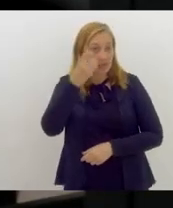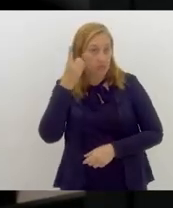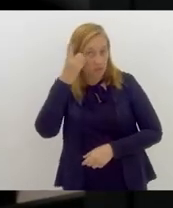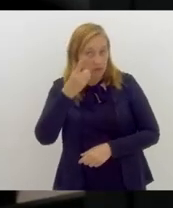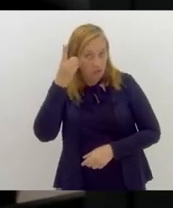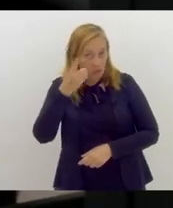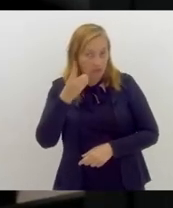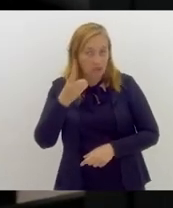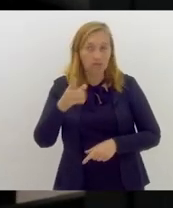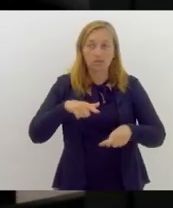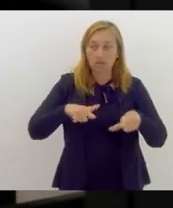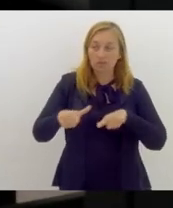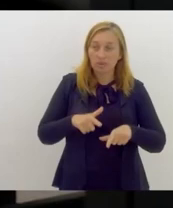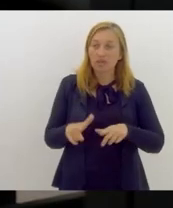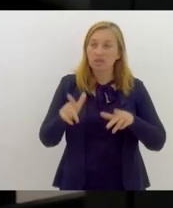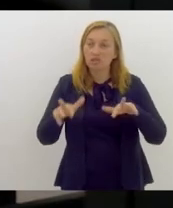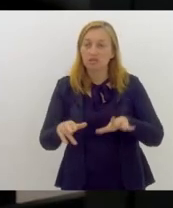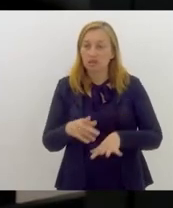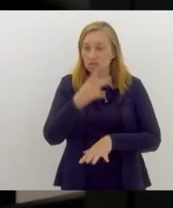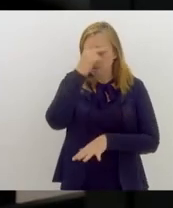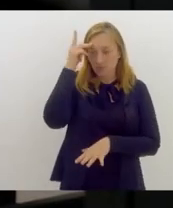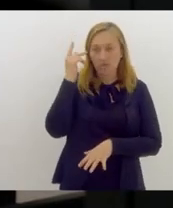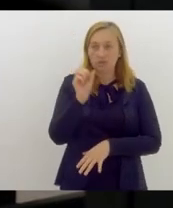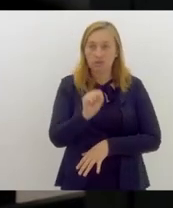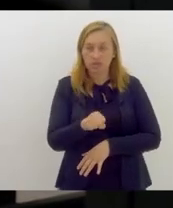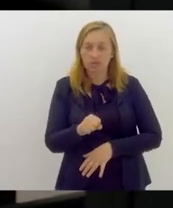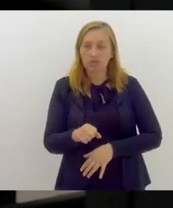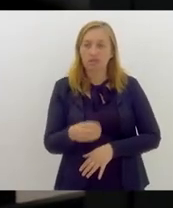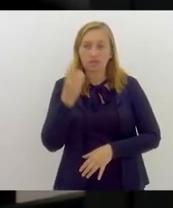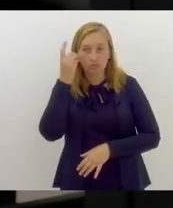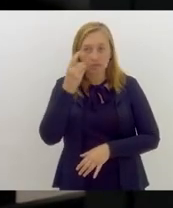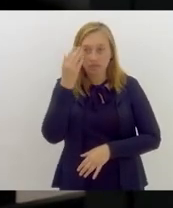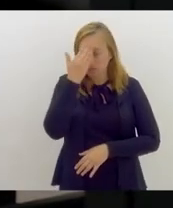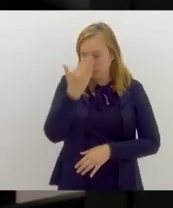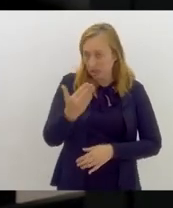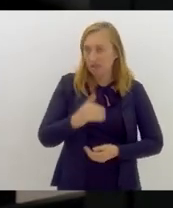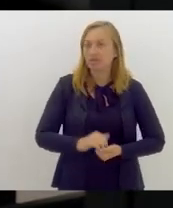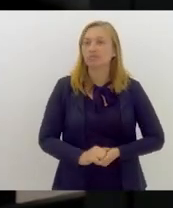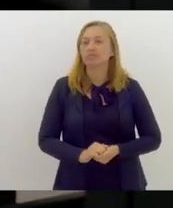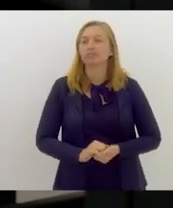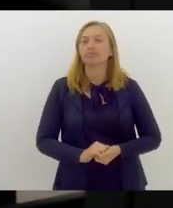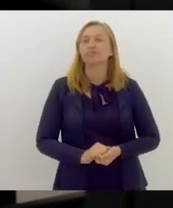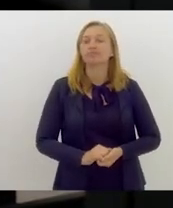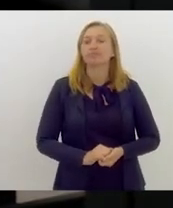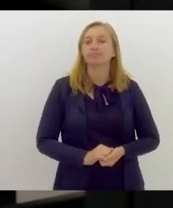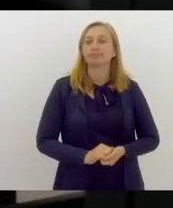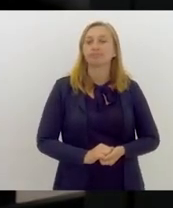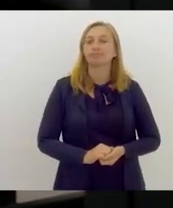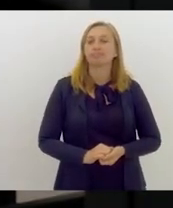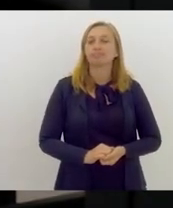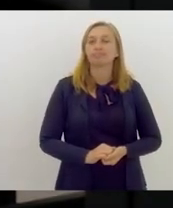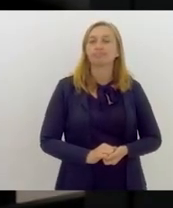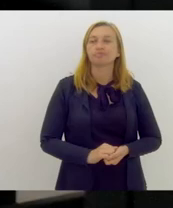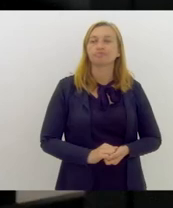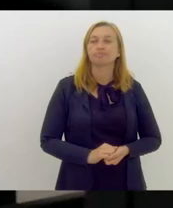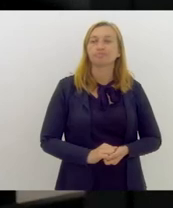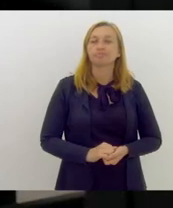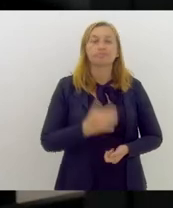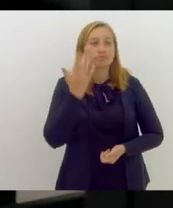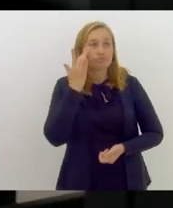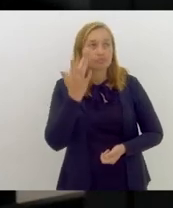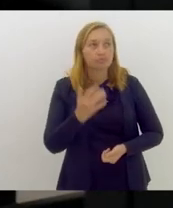o trabalho vem fazendo toda a diferença para essas pessoas você pode ter certeza Deputado então obrigado Eu acho que